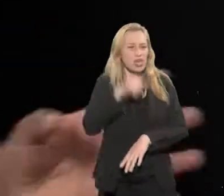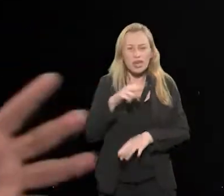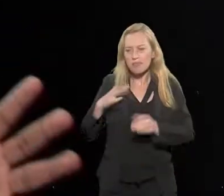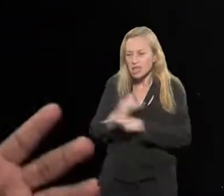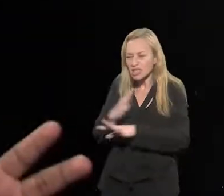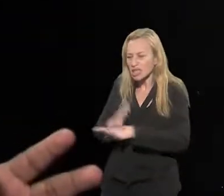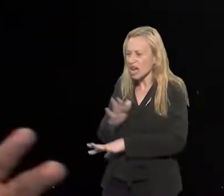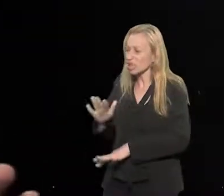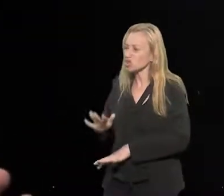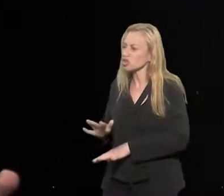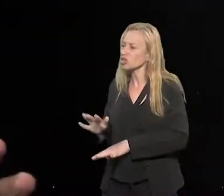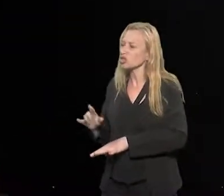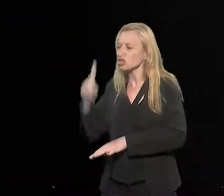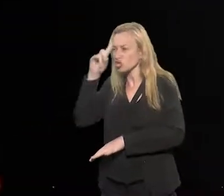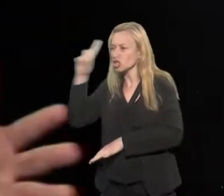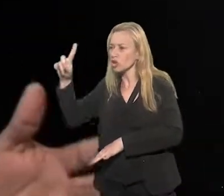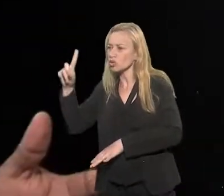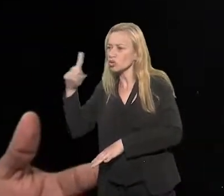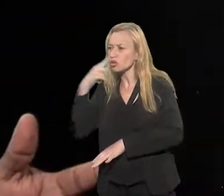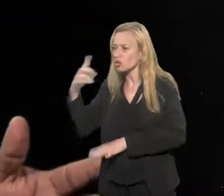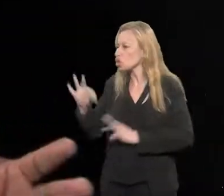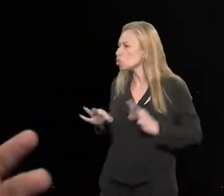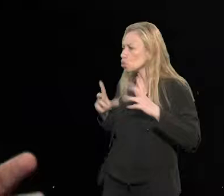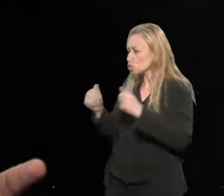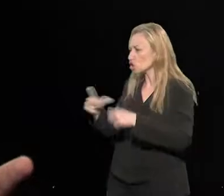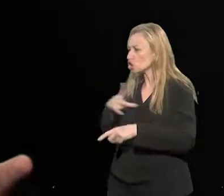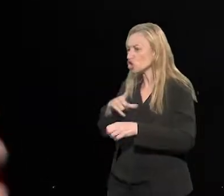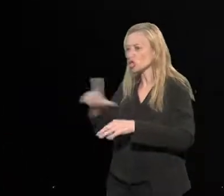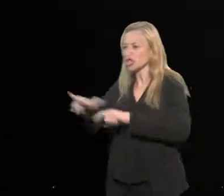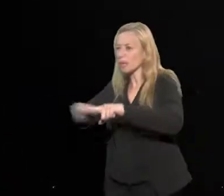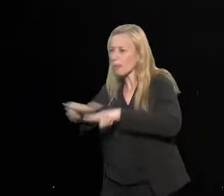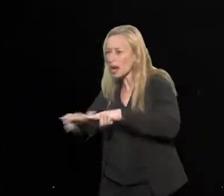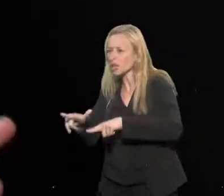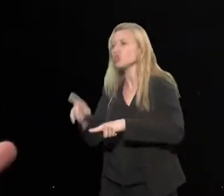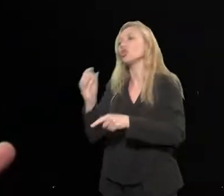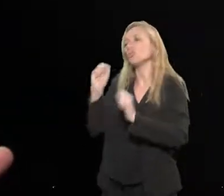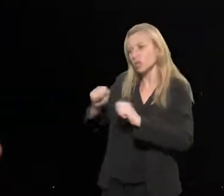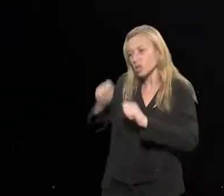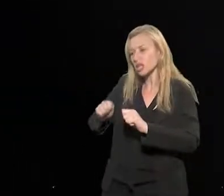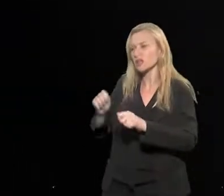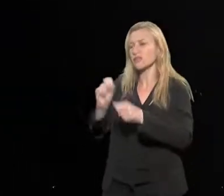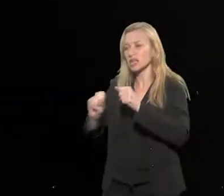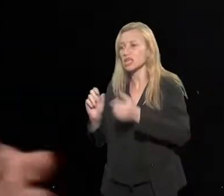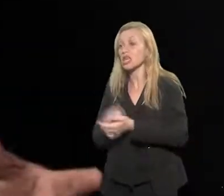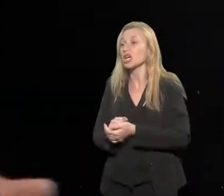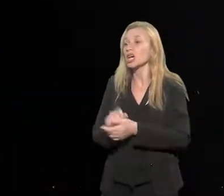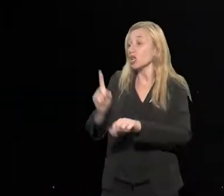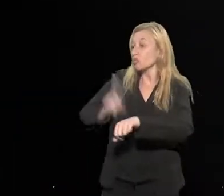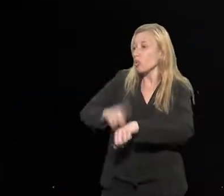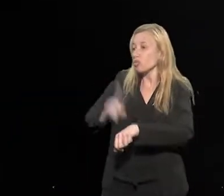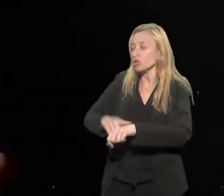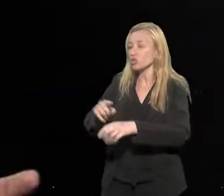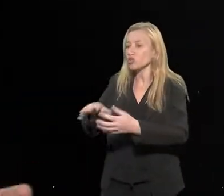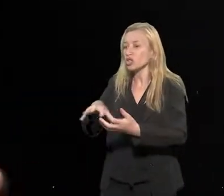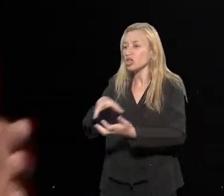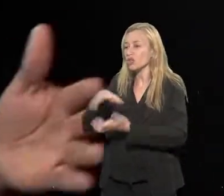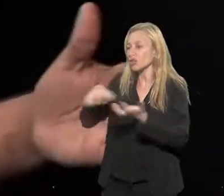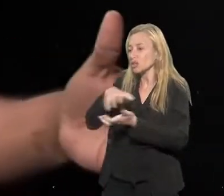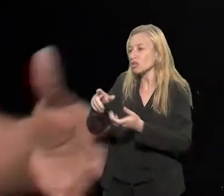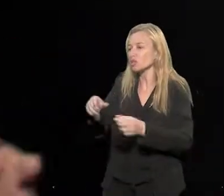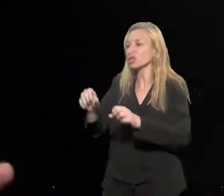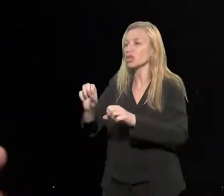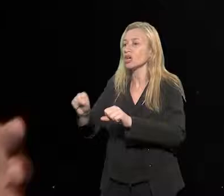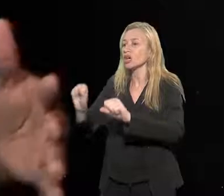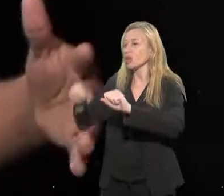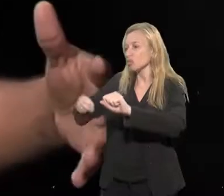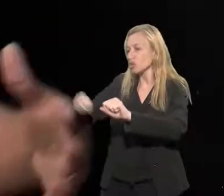olhei para a Cidade de Deus a partir do que tínhamos de serviço e a partir do que podíamos ter. E a gente estava no momento de uma revolução